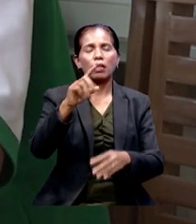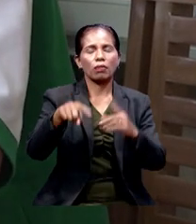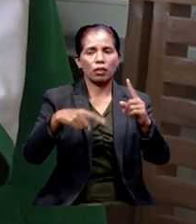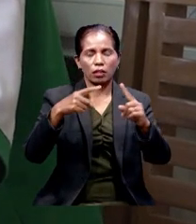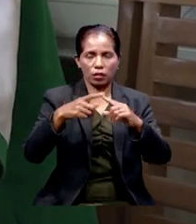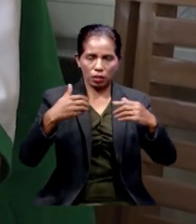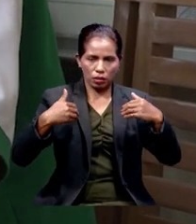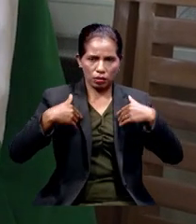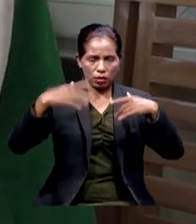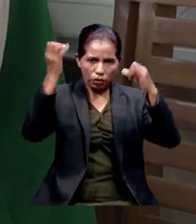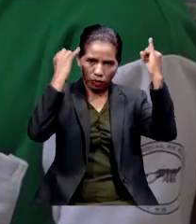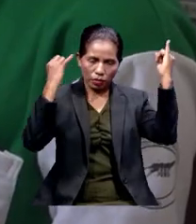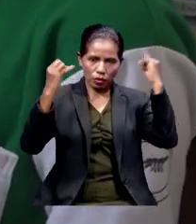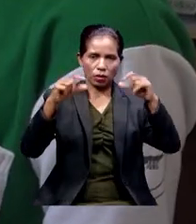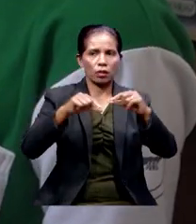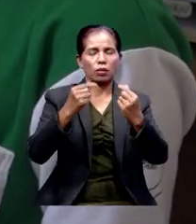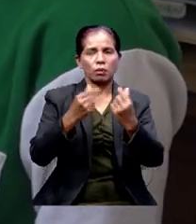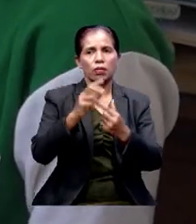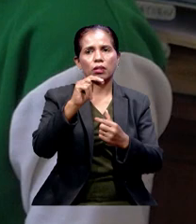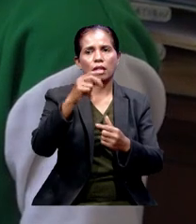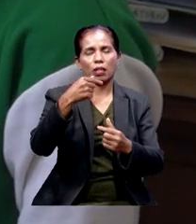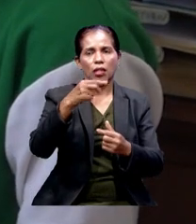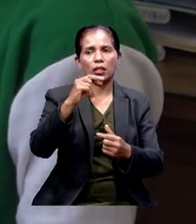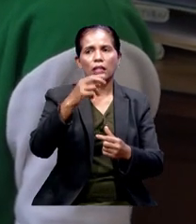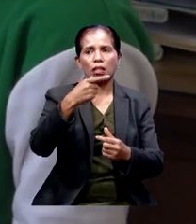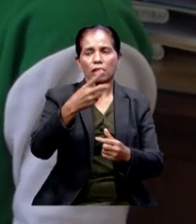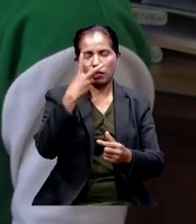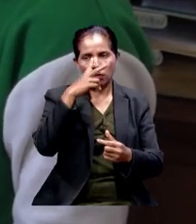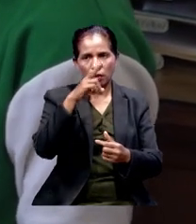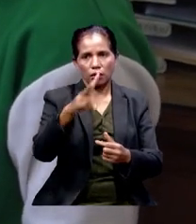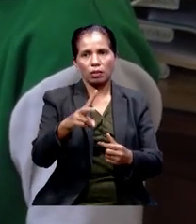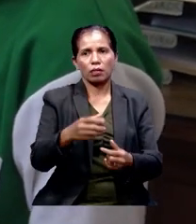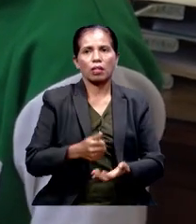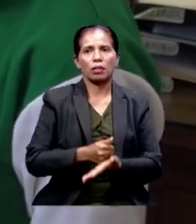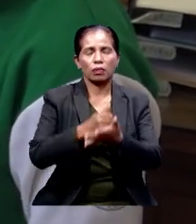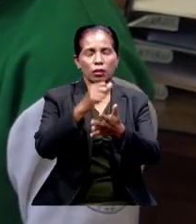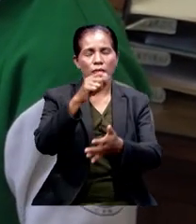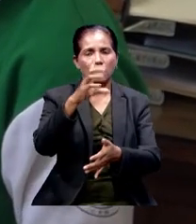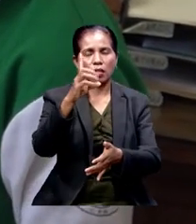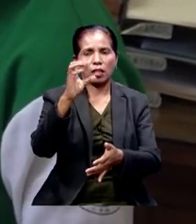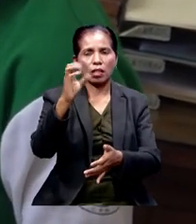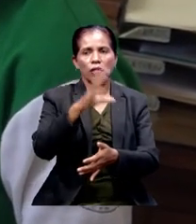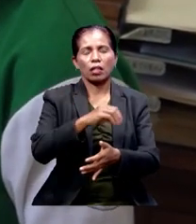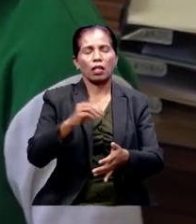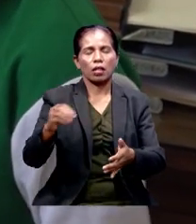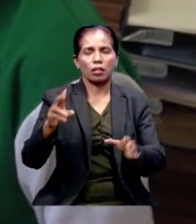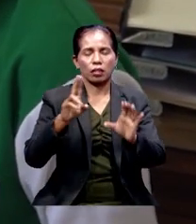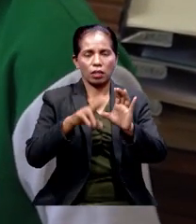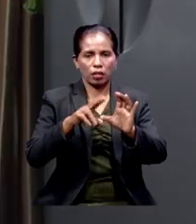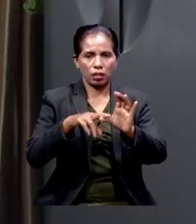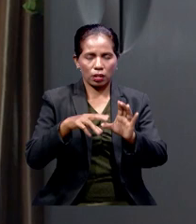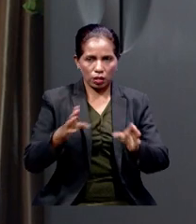e a ona informação, equipa CNR, se toma nota, o de apoio ba Aldo, hanesa cursi roda, nebe família